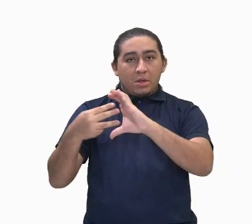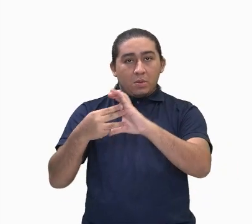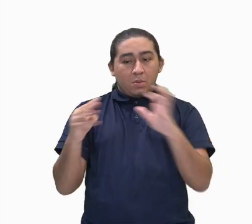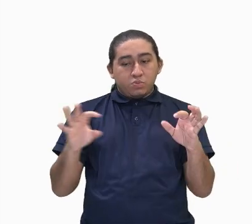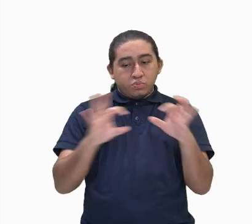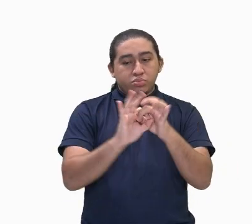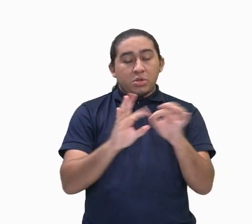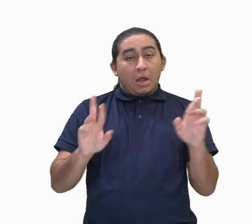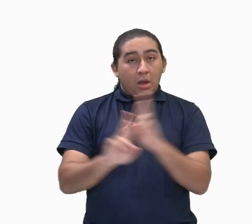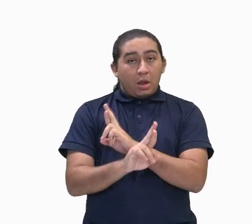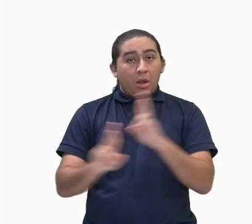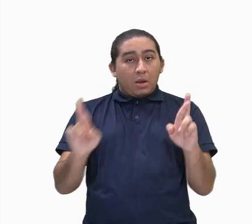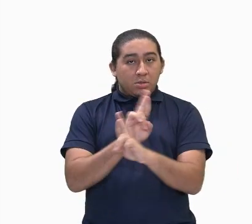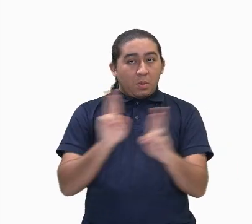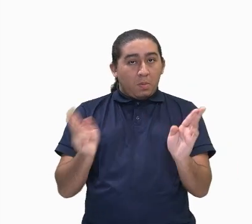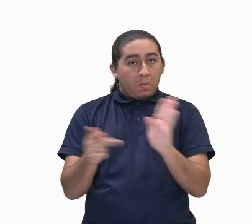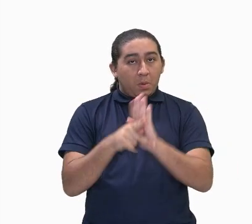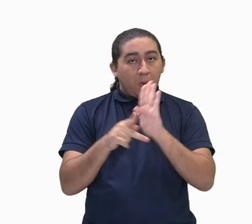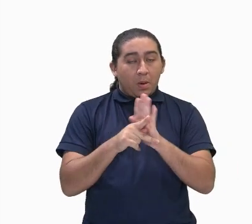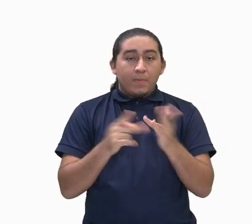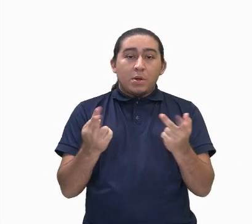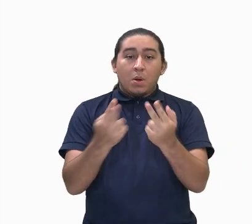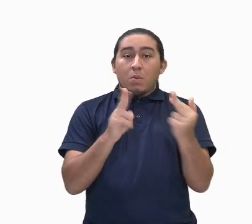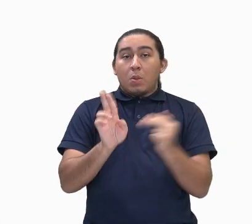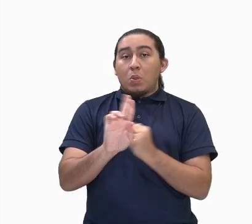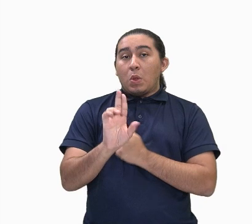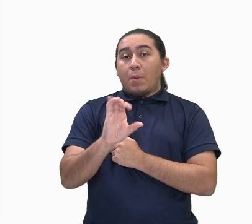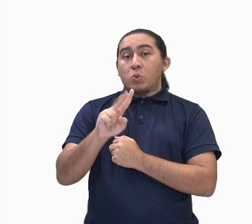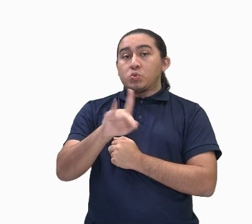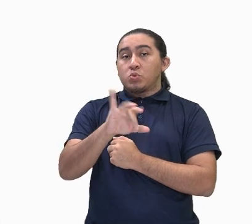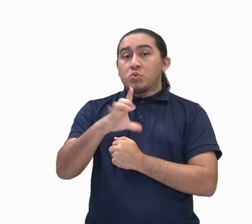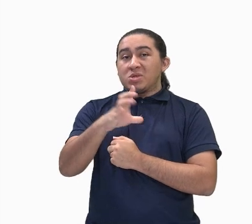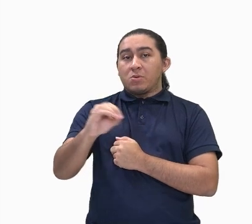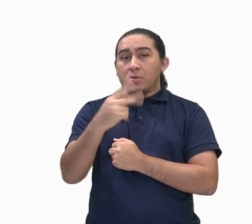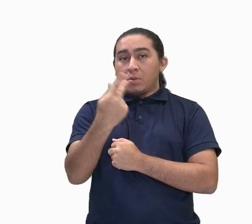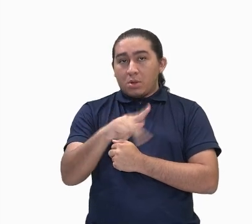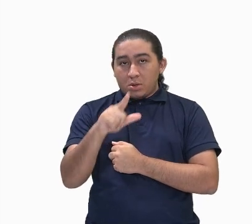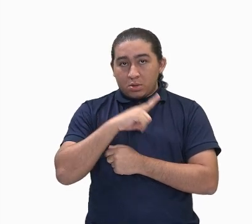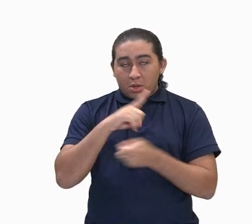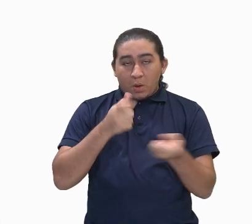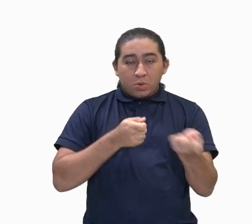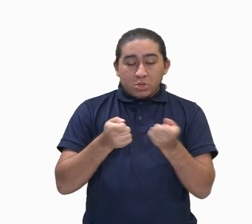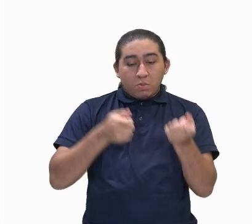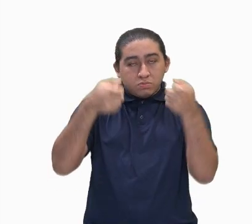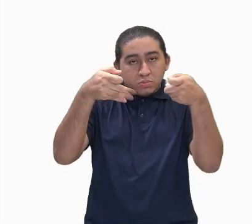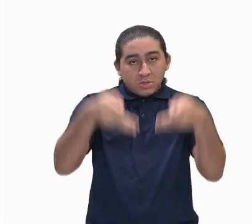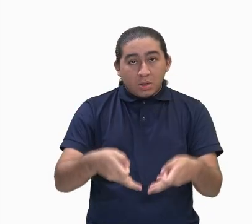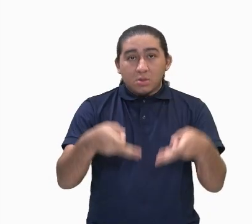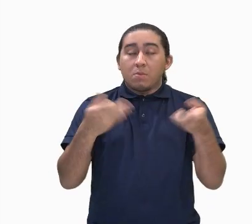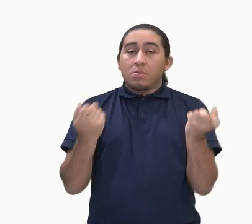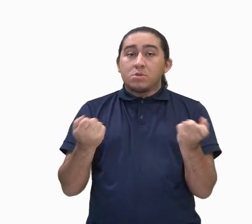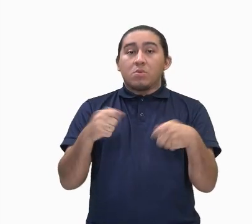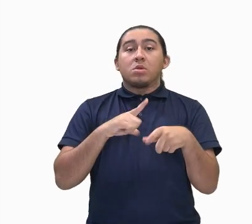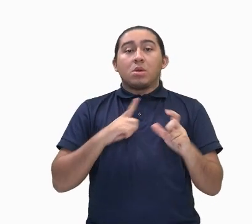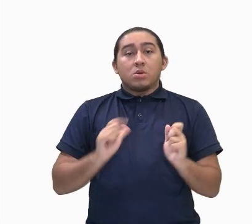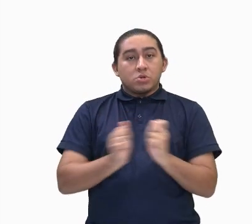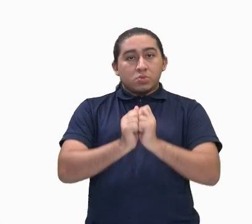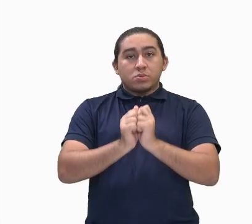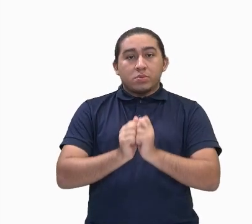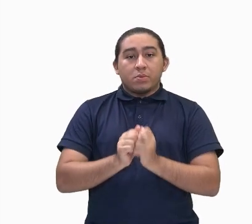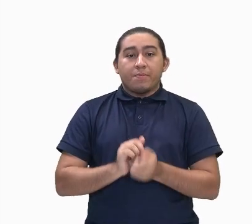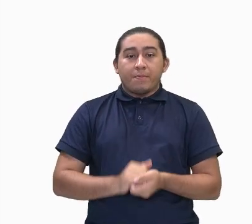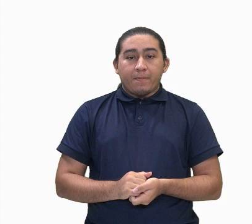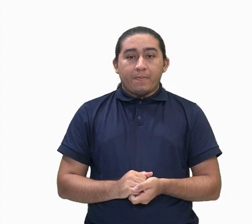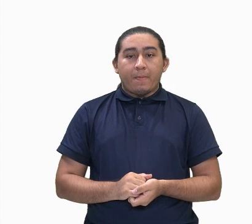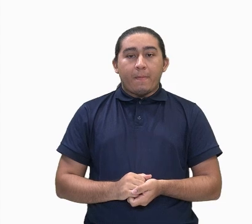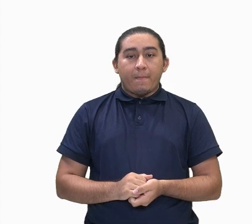essa conjunção, aí, como o seu nome está dizendo, para que dê essa sustentação e eles possam trabalhar aí em conjunto. Aí na